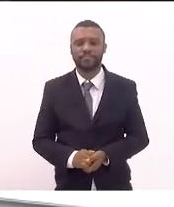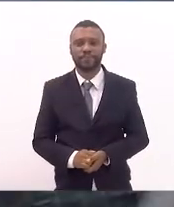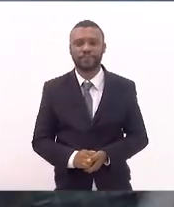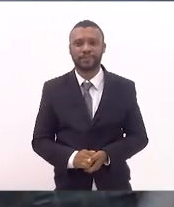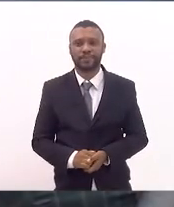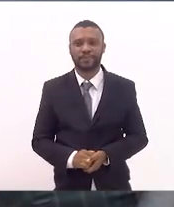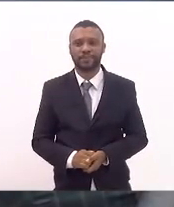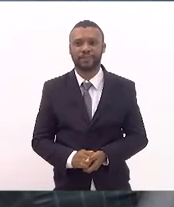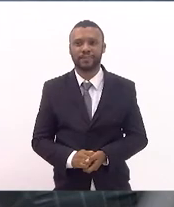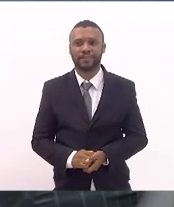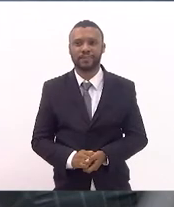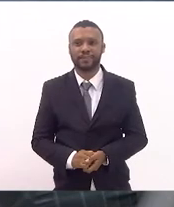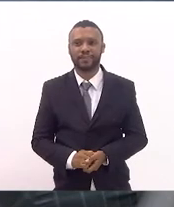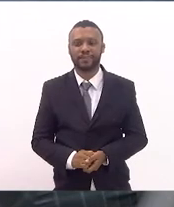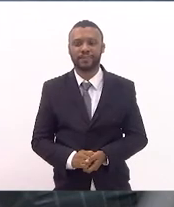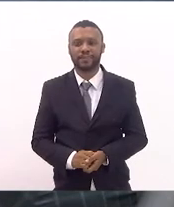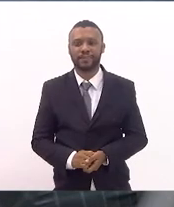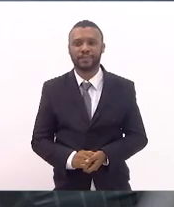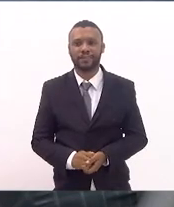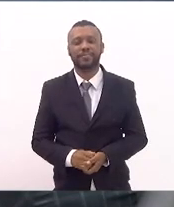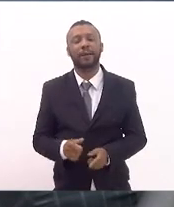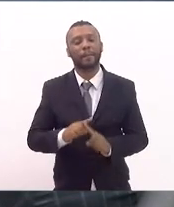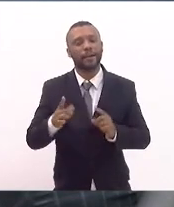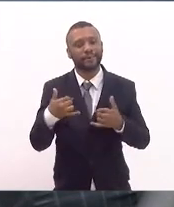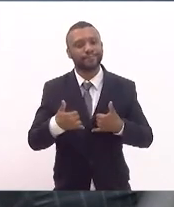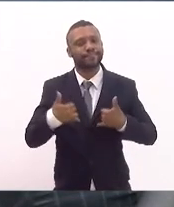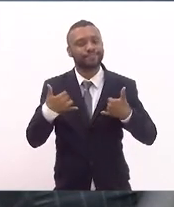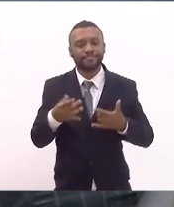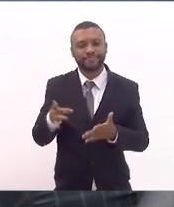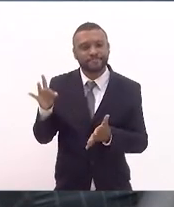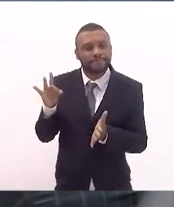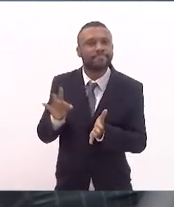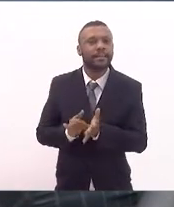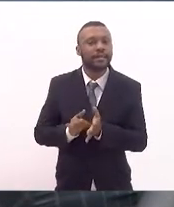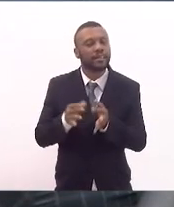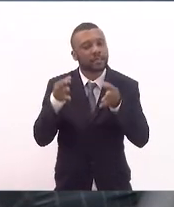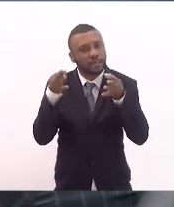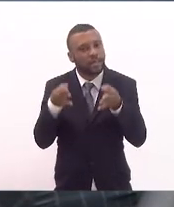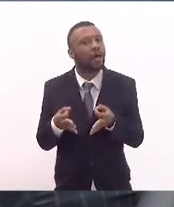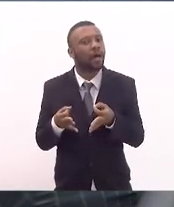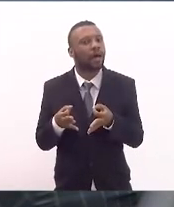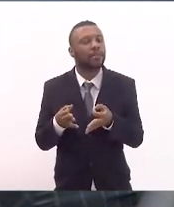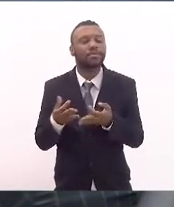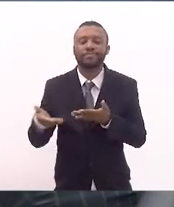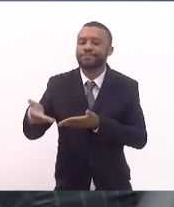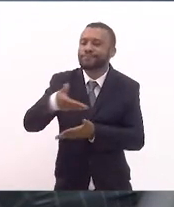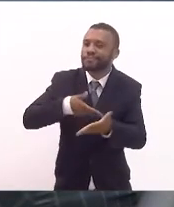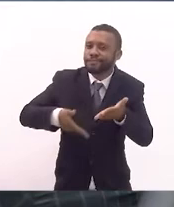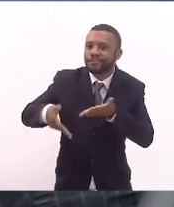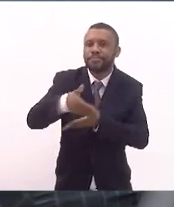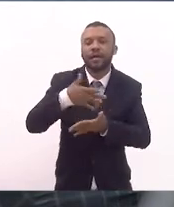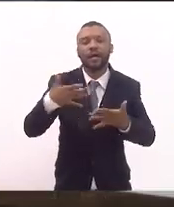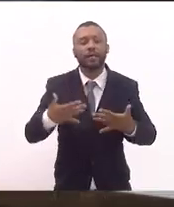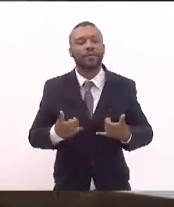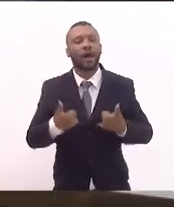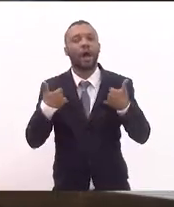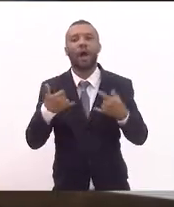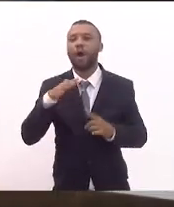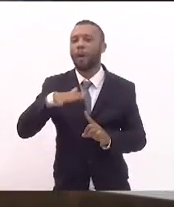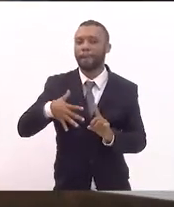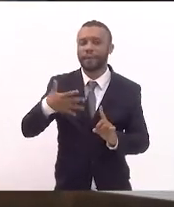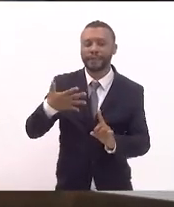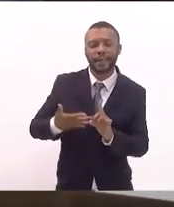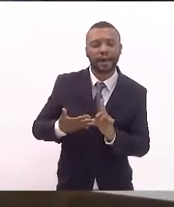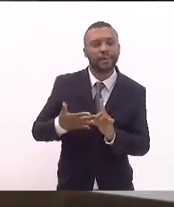Aí. Mas é uma satisfação realmente estar aqui nesse momento, aqui, confraternizando essa homenagem, acho que é mais do que